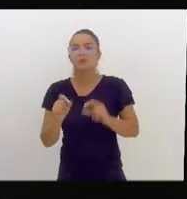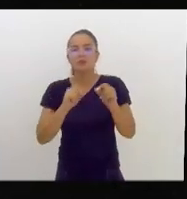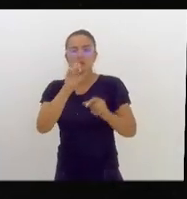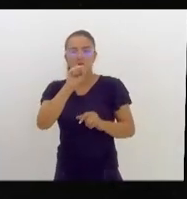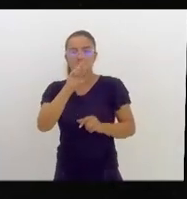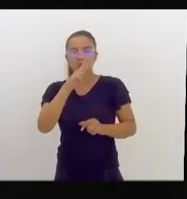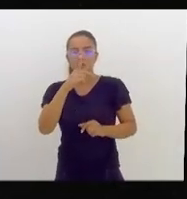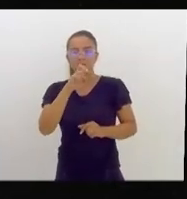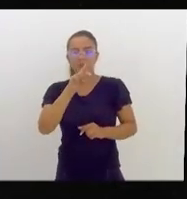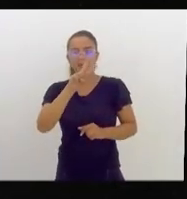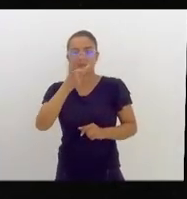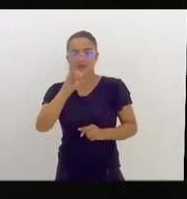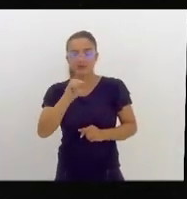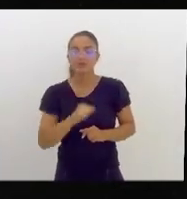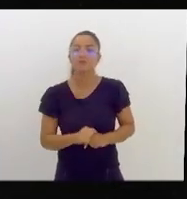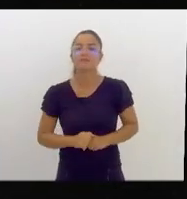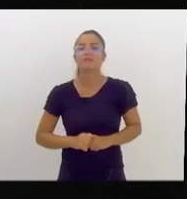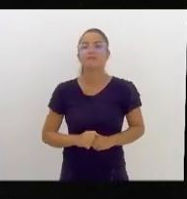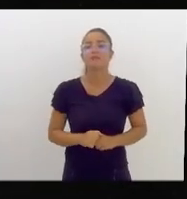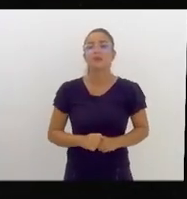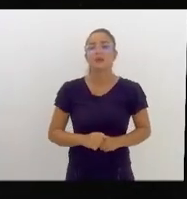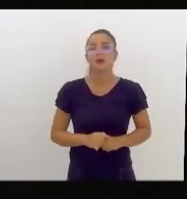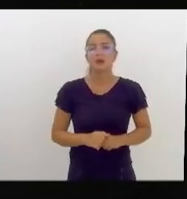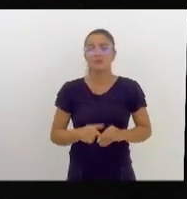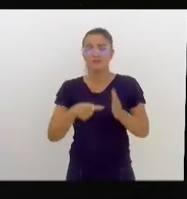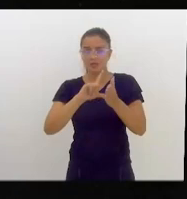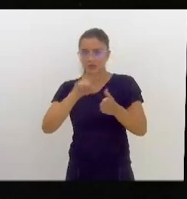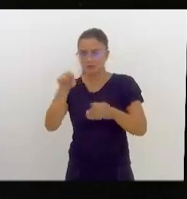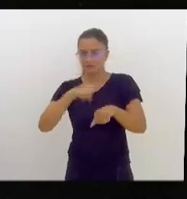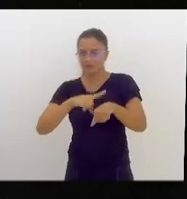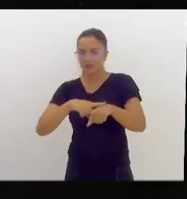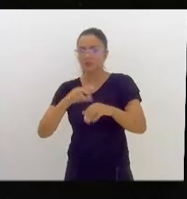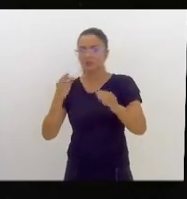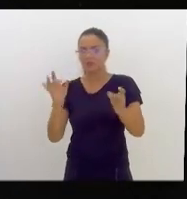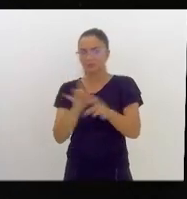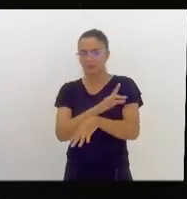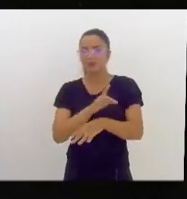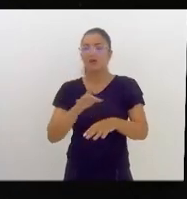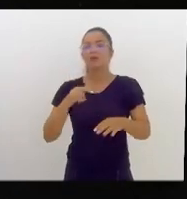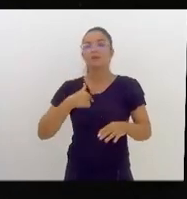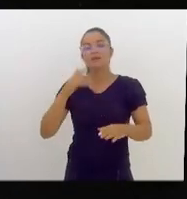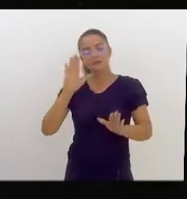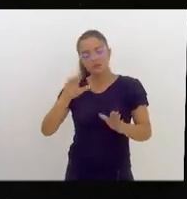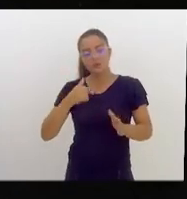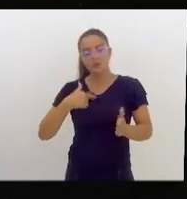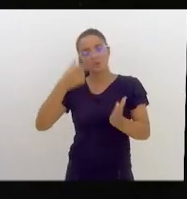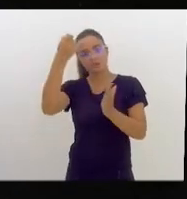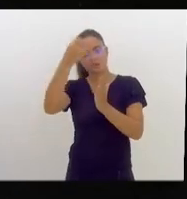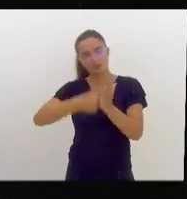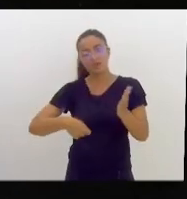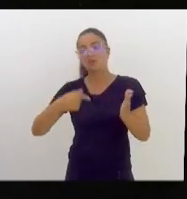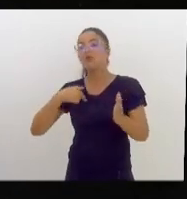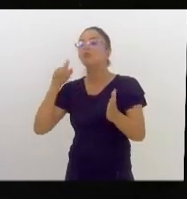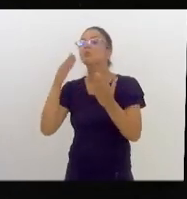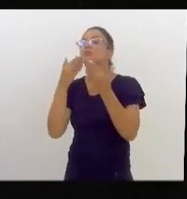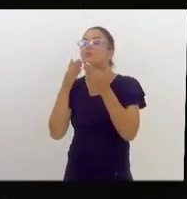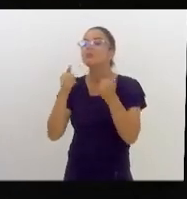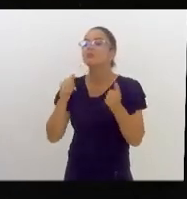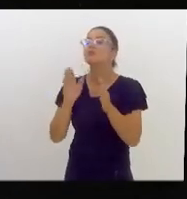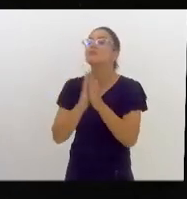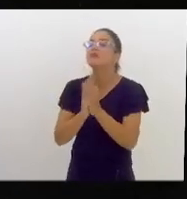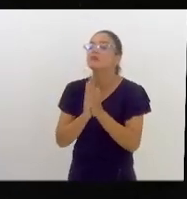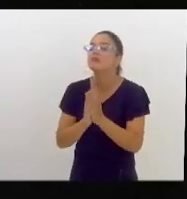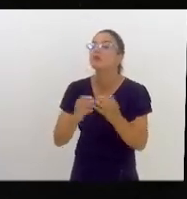Supervia, antes de acabar o tempo da Supervia, eu encaminho um ofício solicitando da Supervia o cronograma físico e